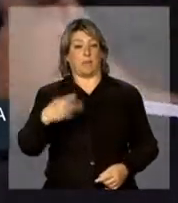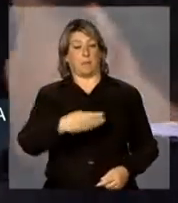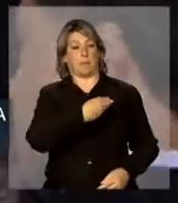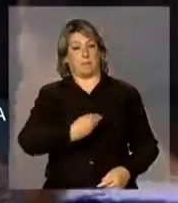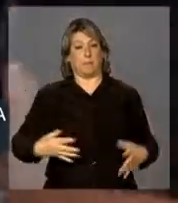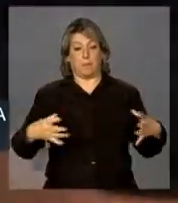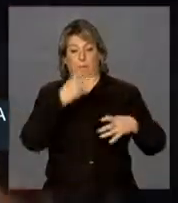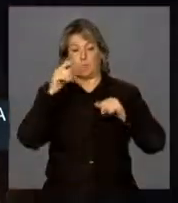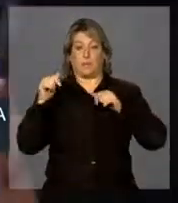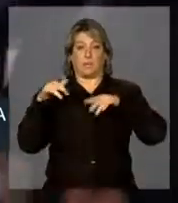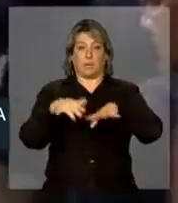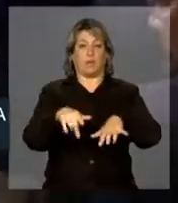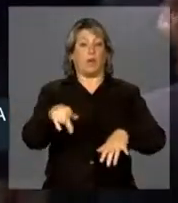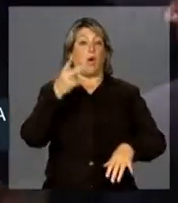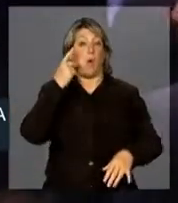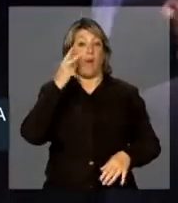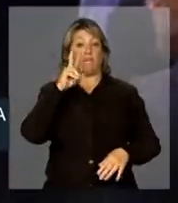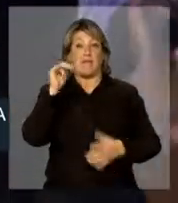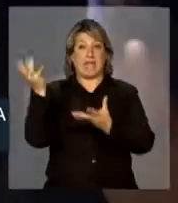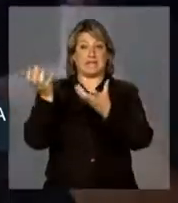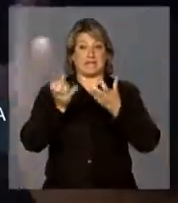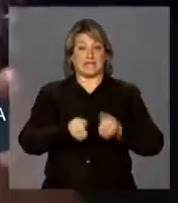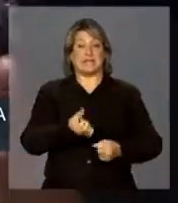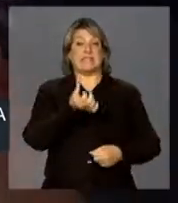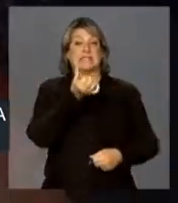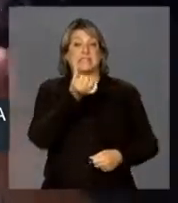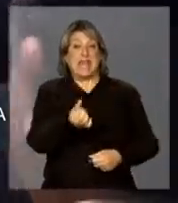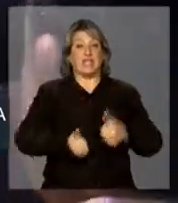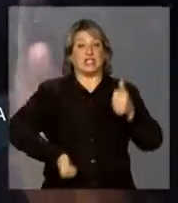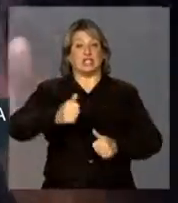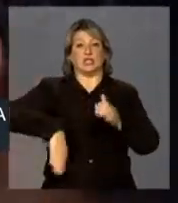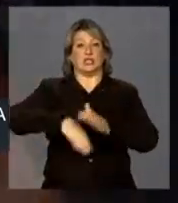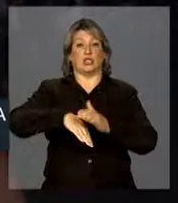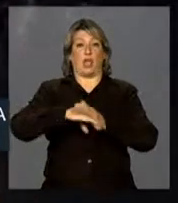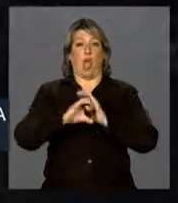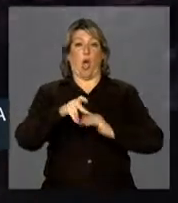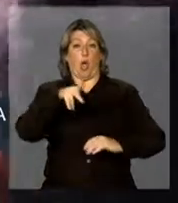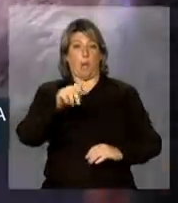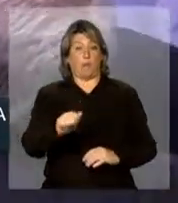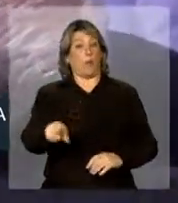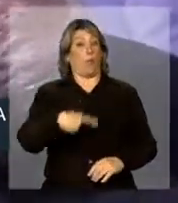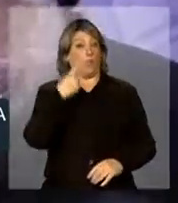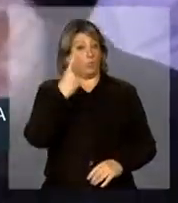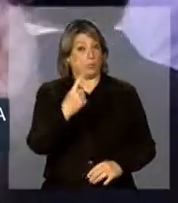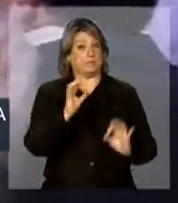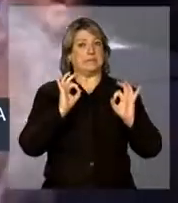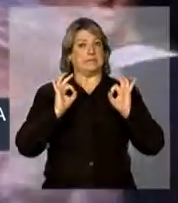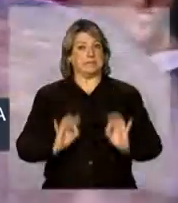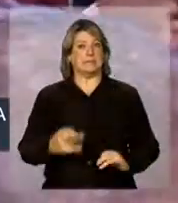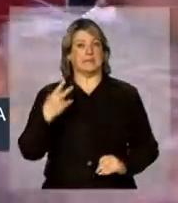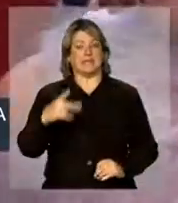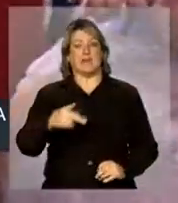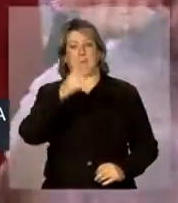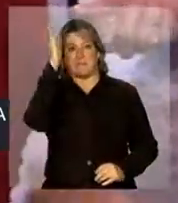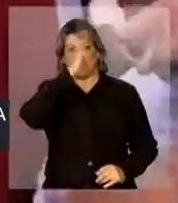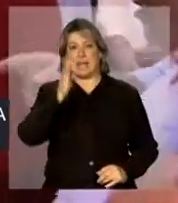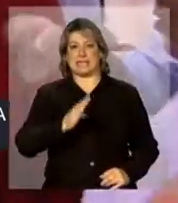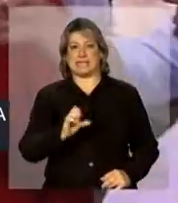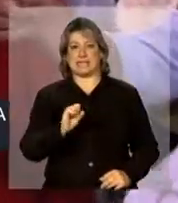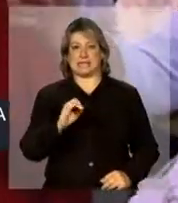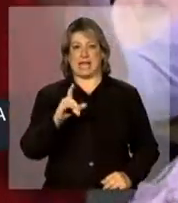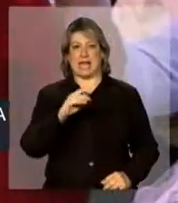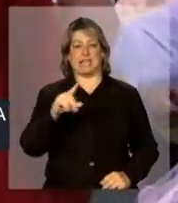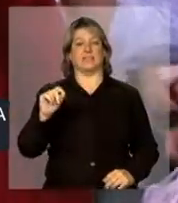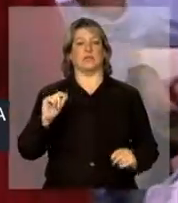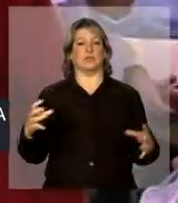o Fortaleza vai receber seis jogos durante a copa sendo um garantido da seleção brasileira e